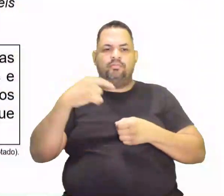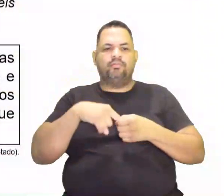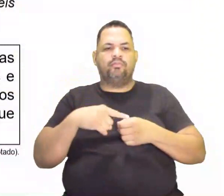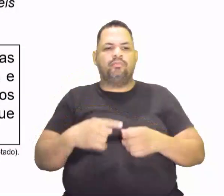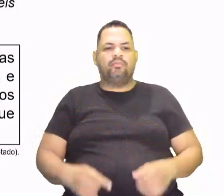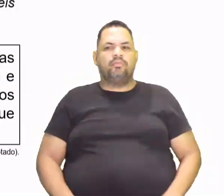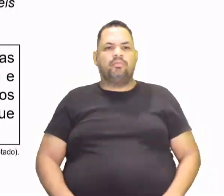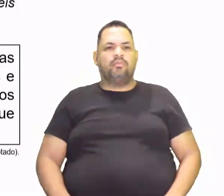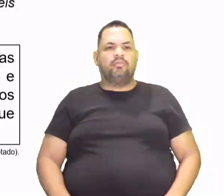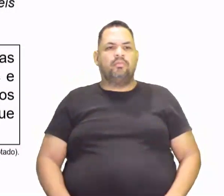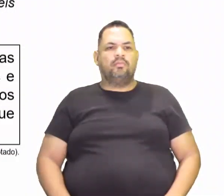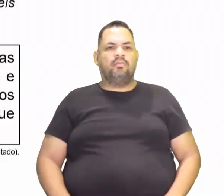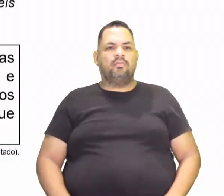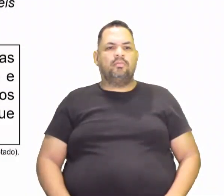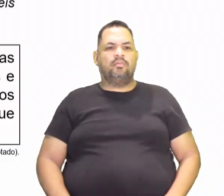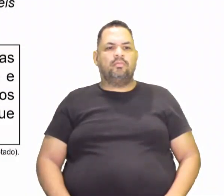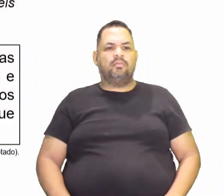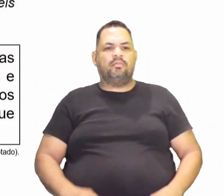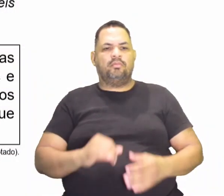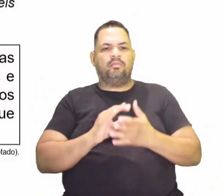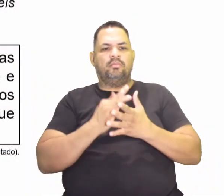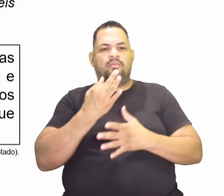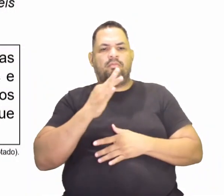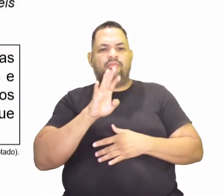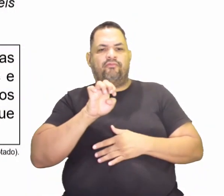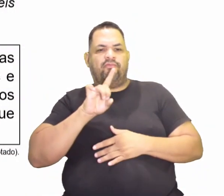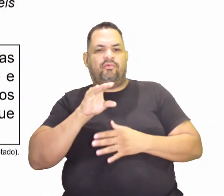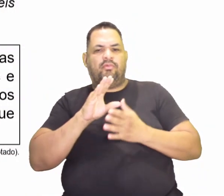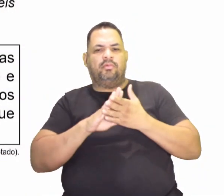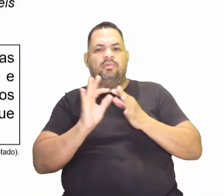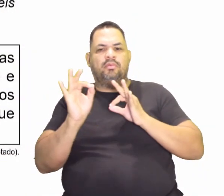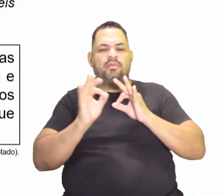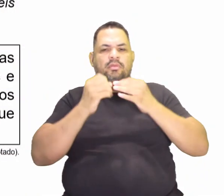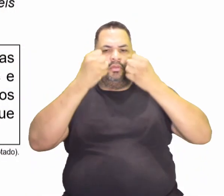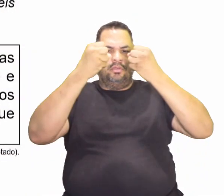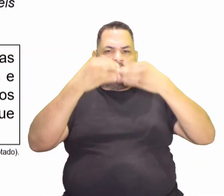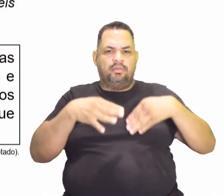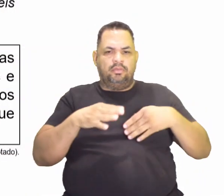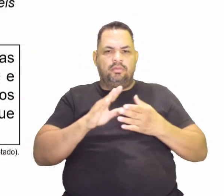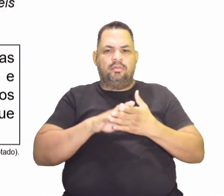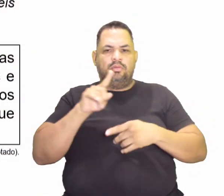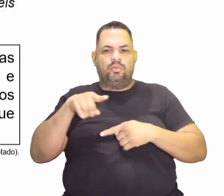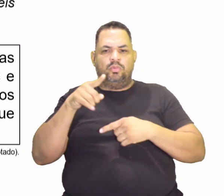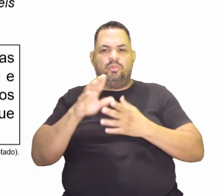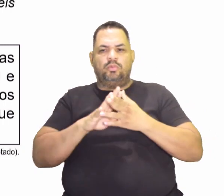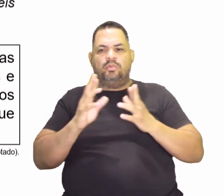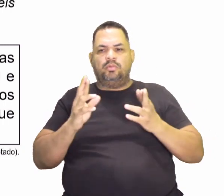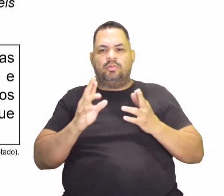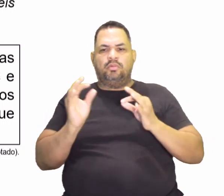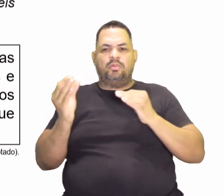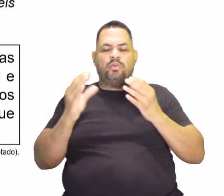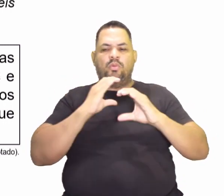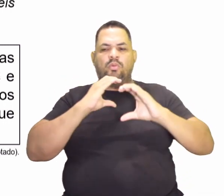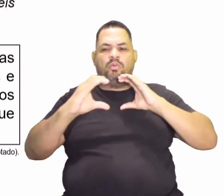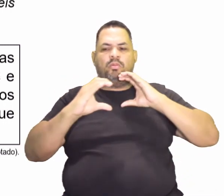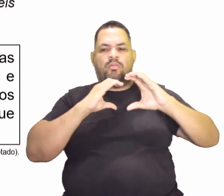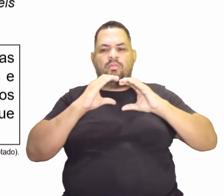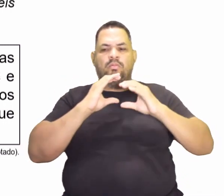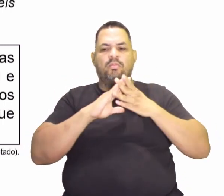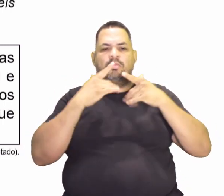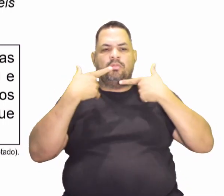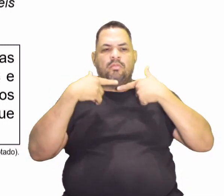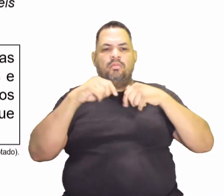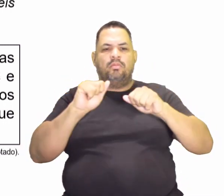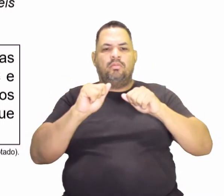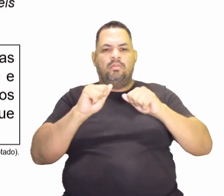próximo. O ídolo do fórum, né? Esses tratam de consequência entre o homem, né? A comunicação de linguagem,